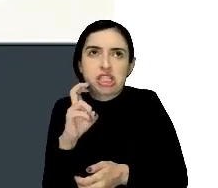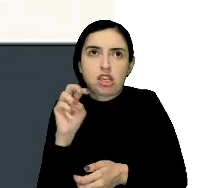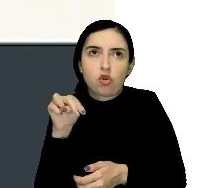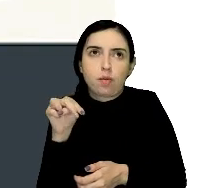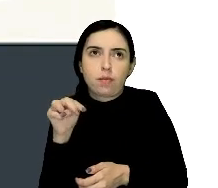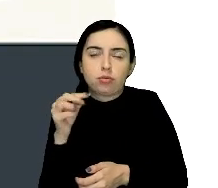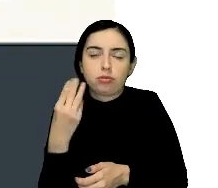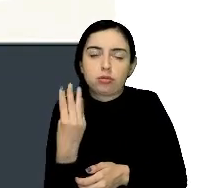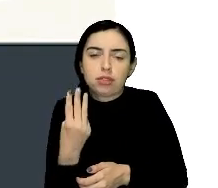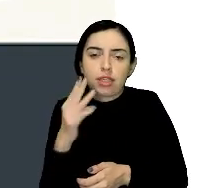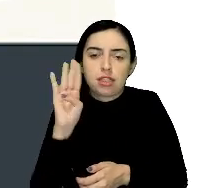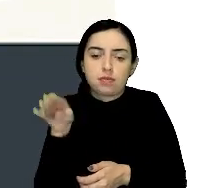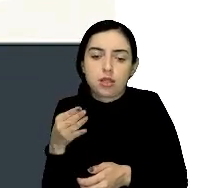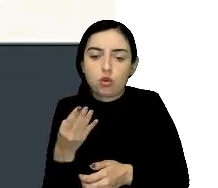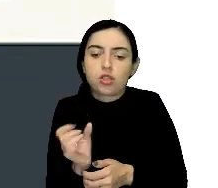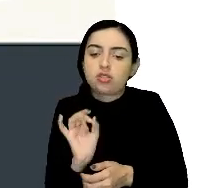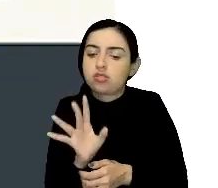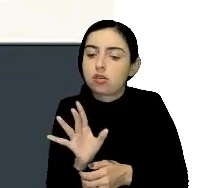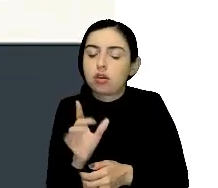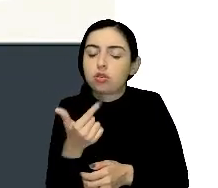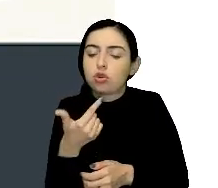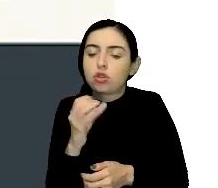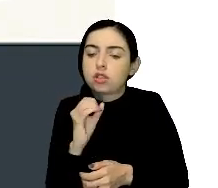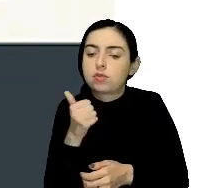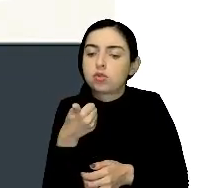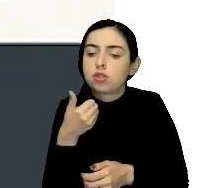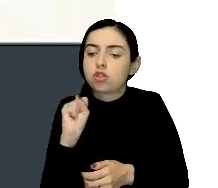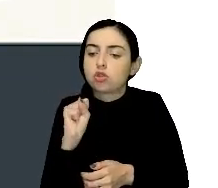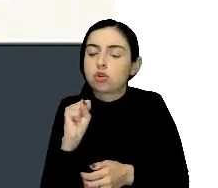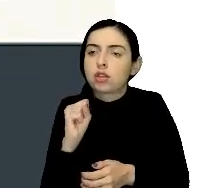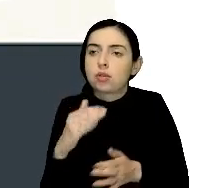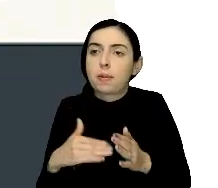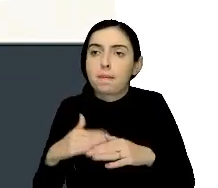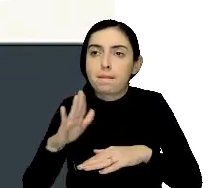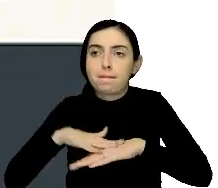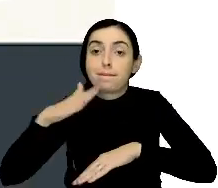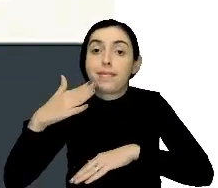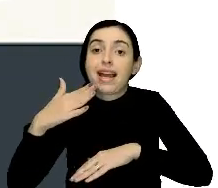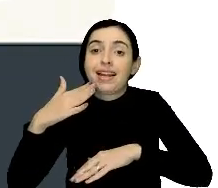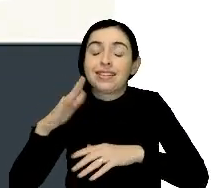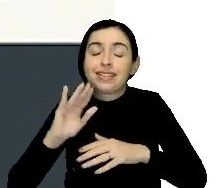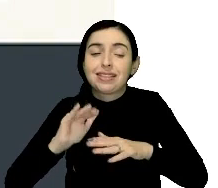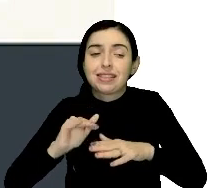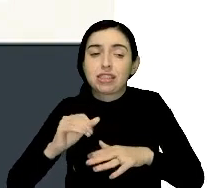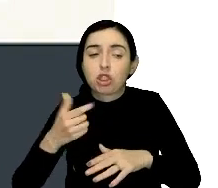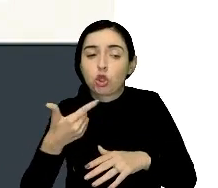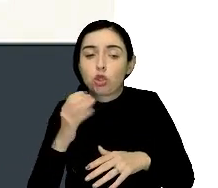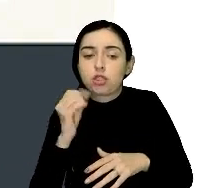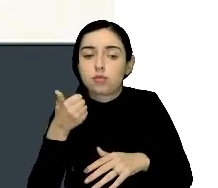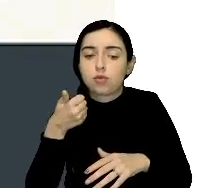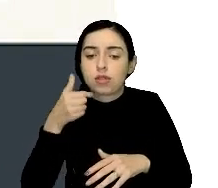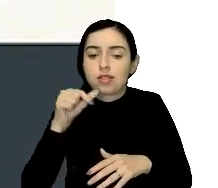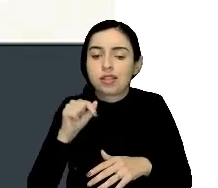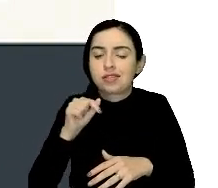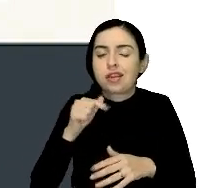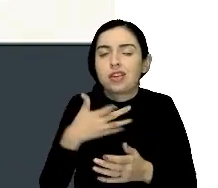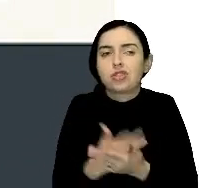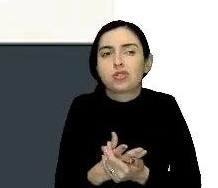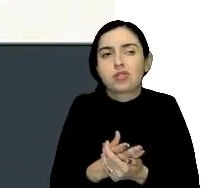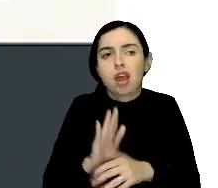só em 2018, a mais do que 2017. Então isso representa um aumento de